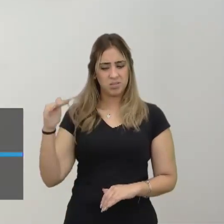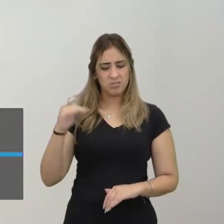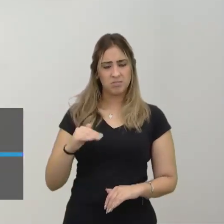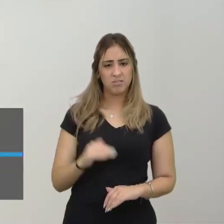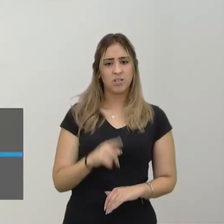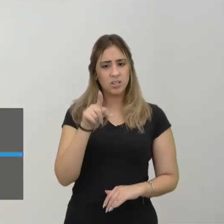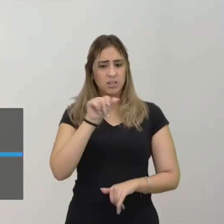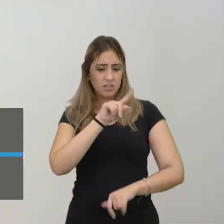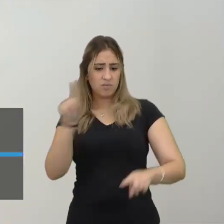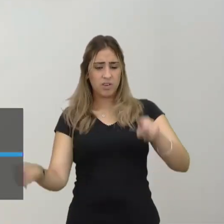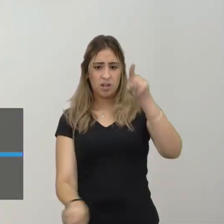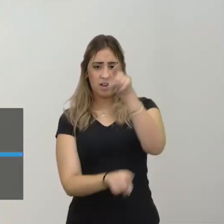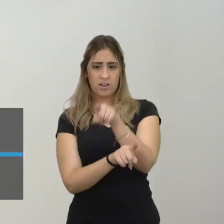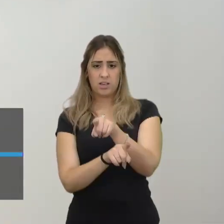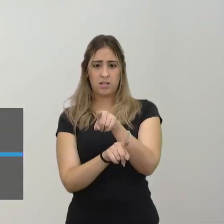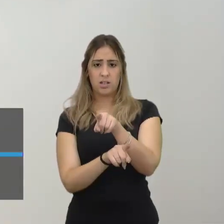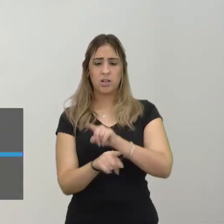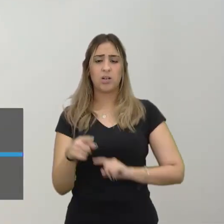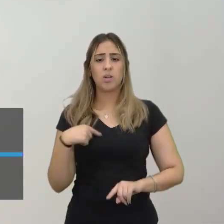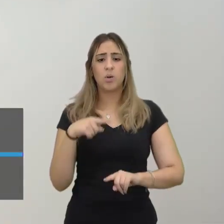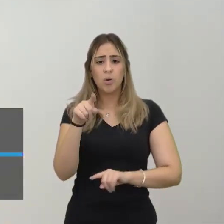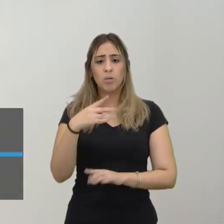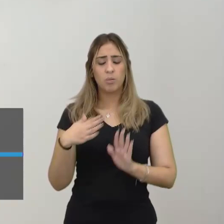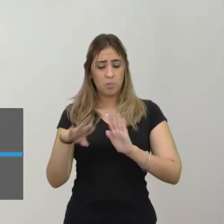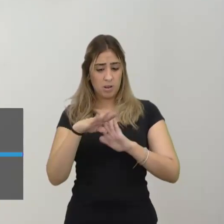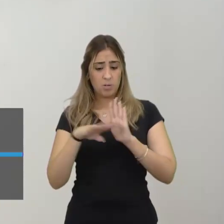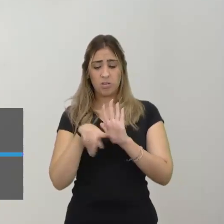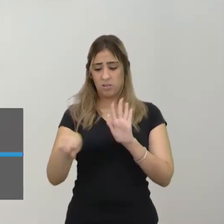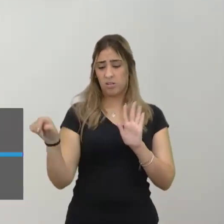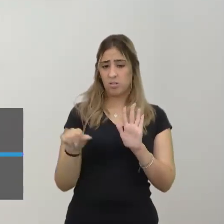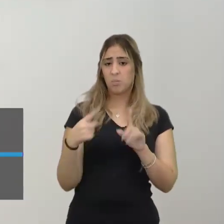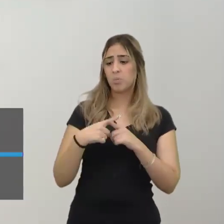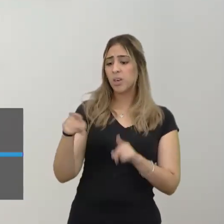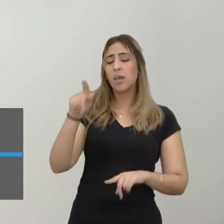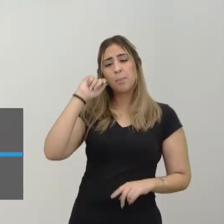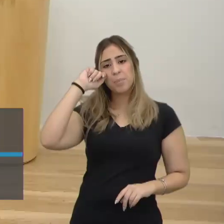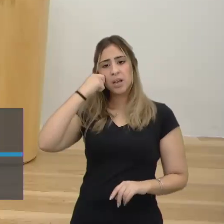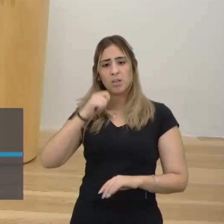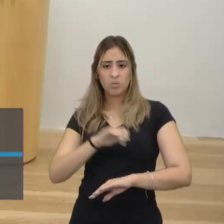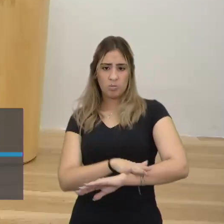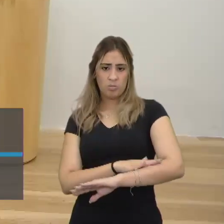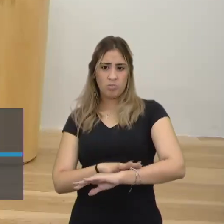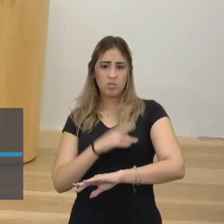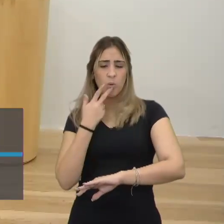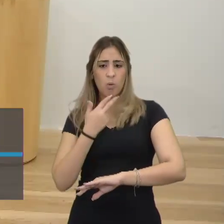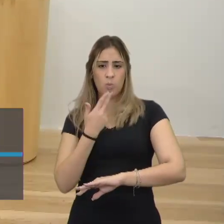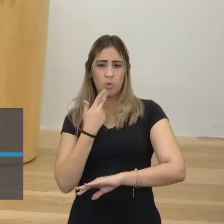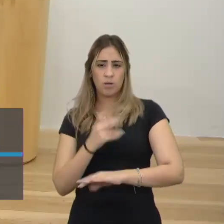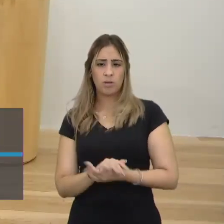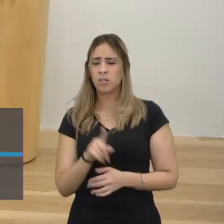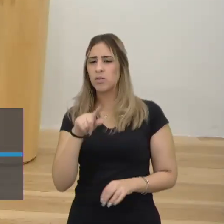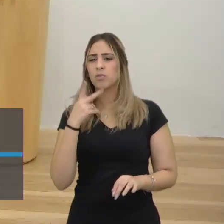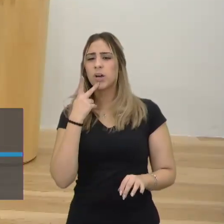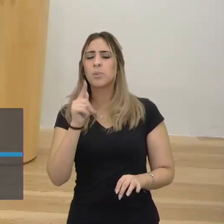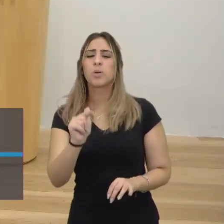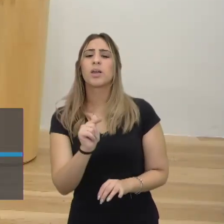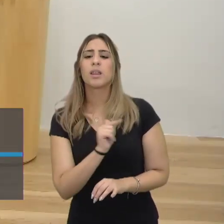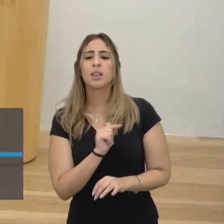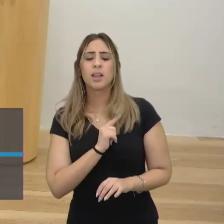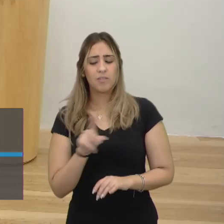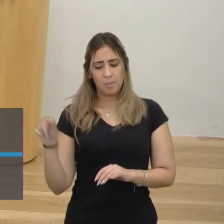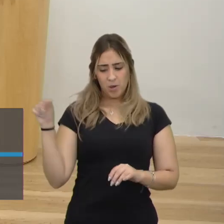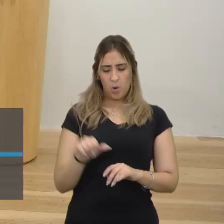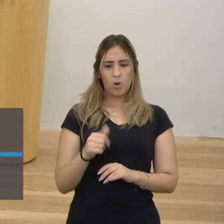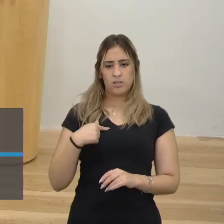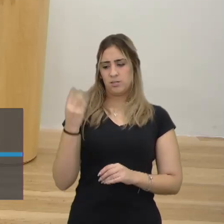eles invertem a coisa. Eles vão dizer, olha, o padrão dele está em declínio porque ele é preto. Sim, Eles não falam porque teve as